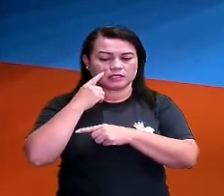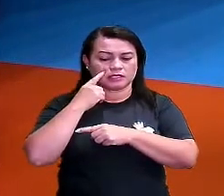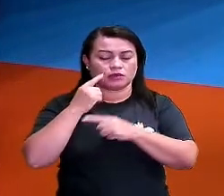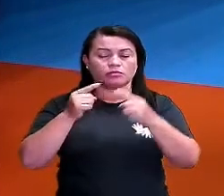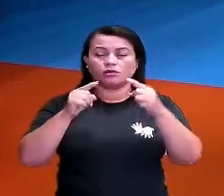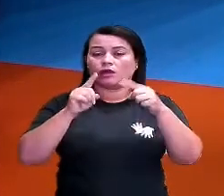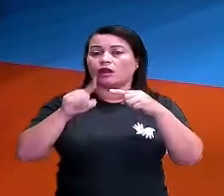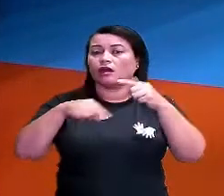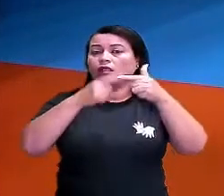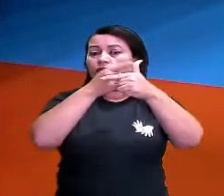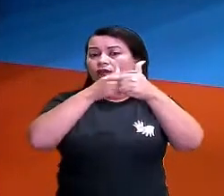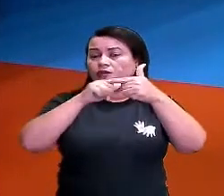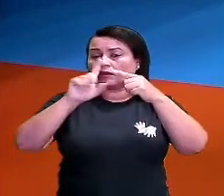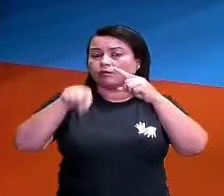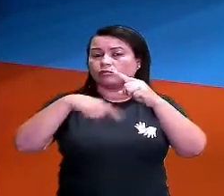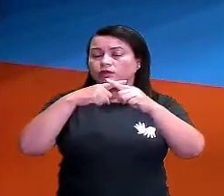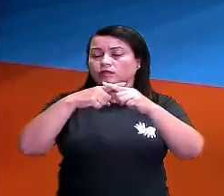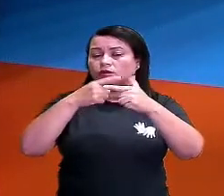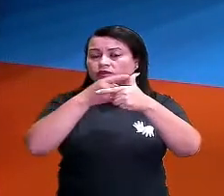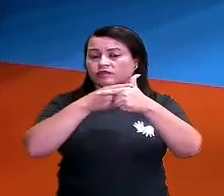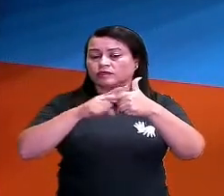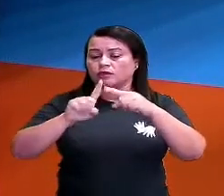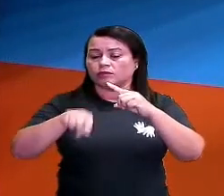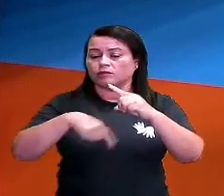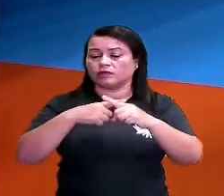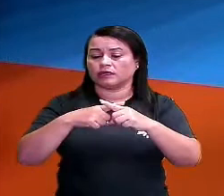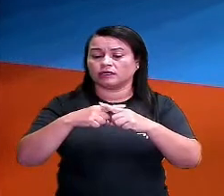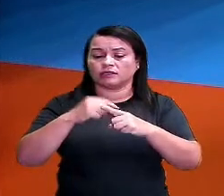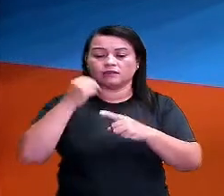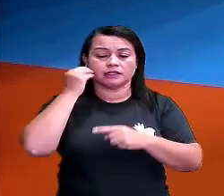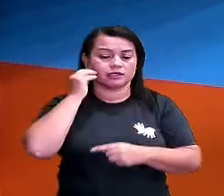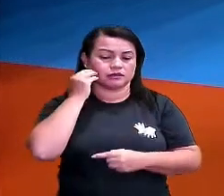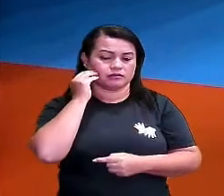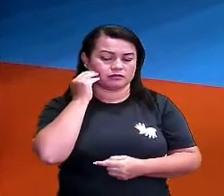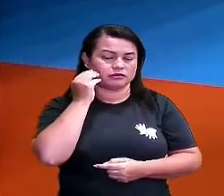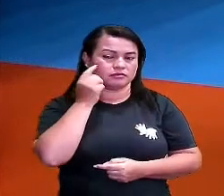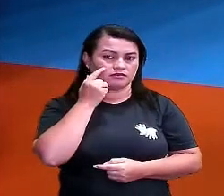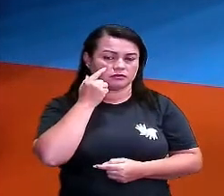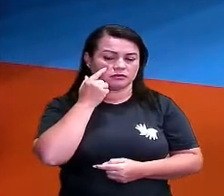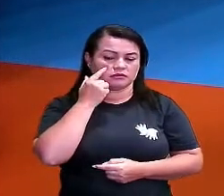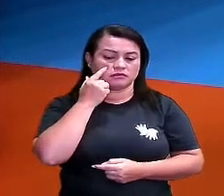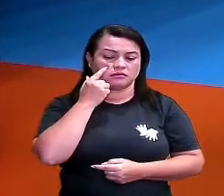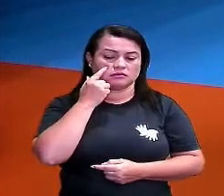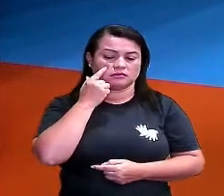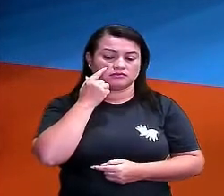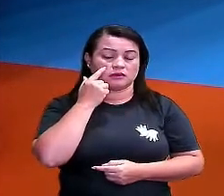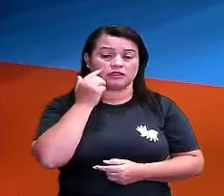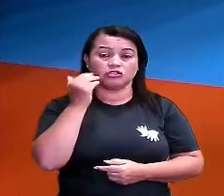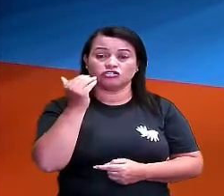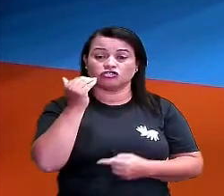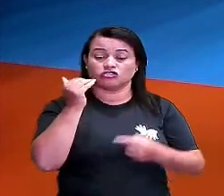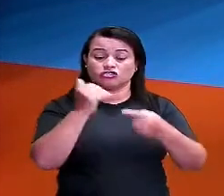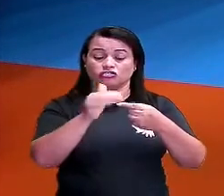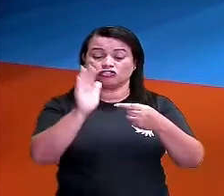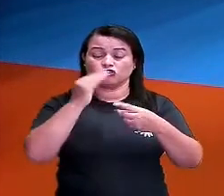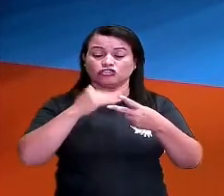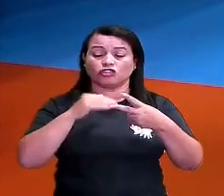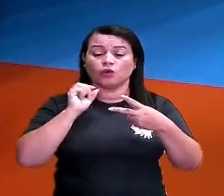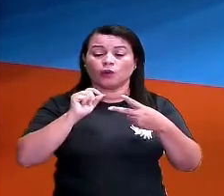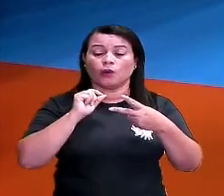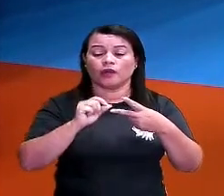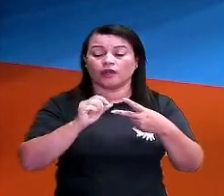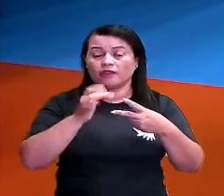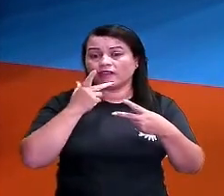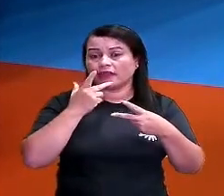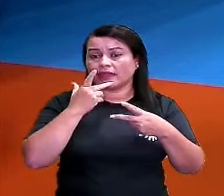ó, que no finalzinho ele diz que é para multiplicar por 5, então aqui eu dividi. Já antes ele diz que era